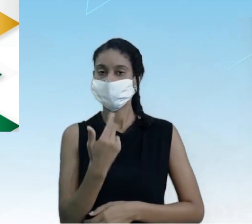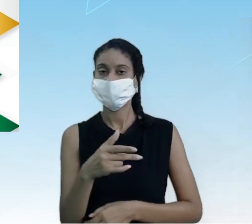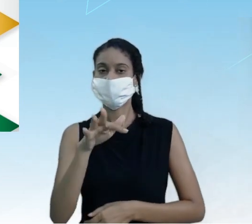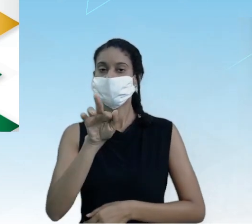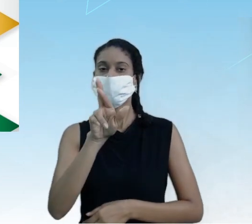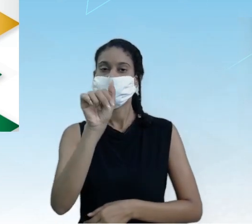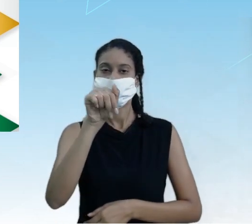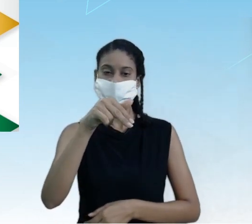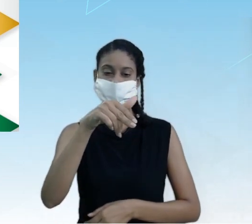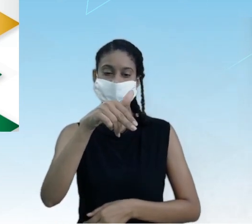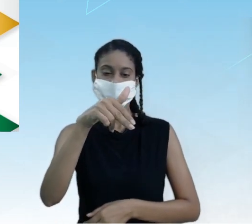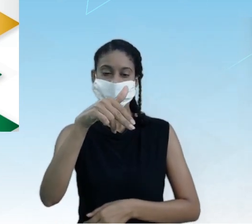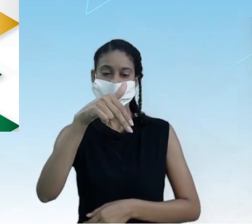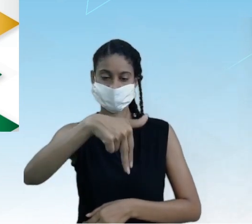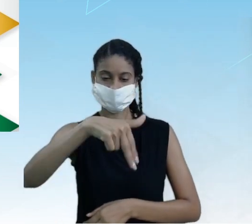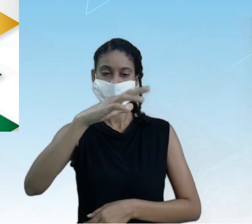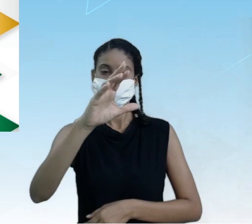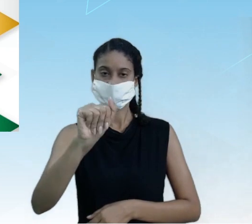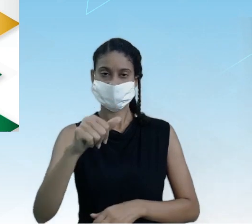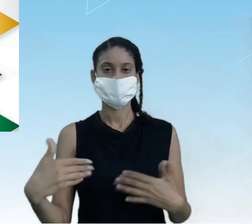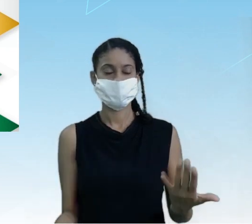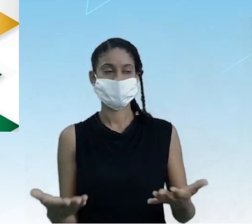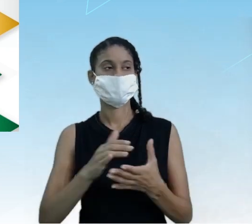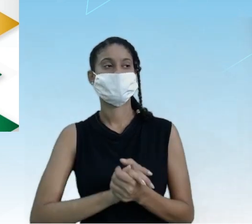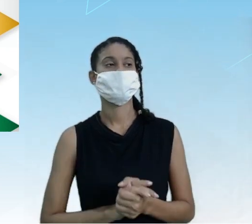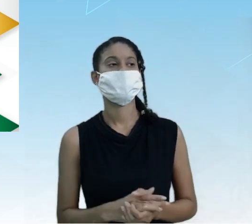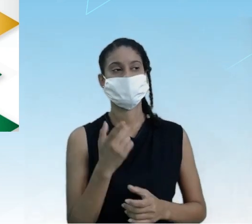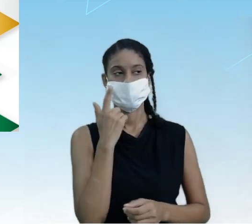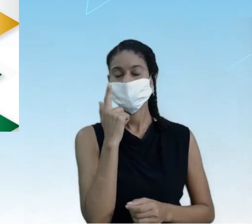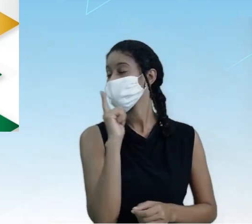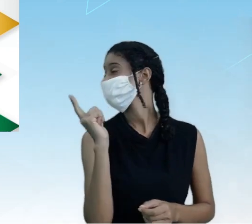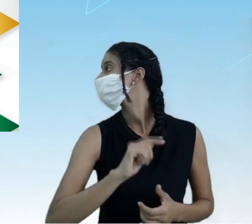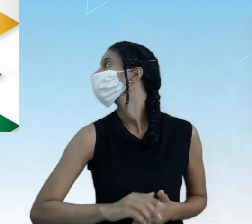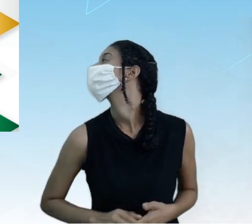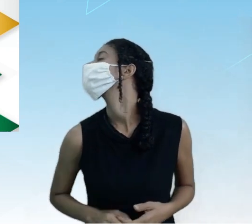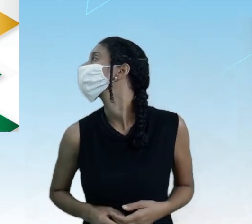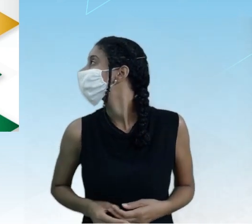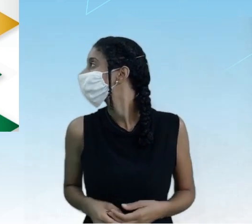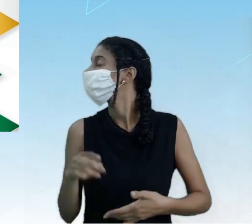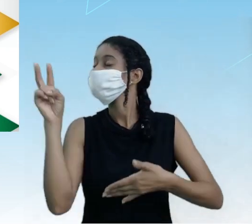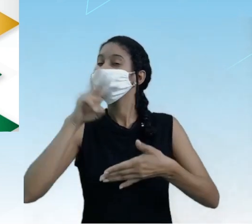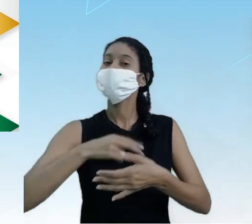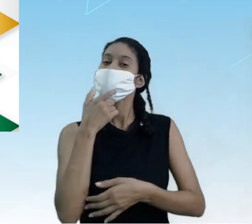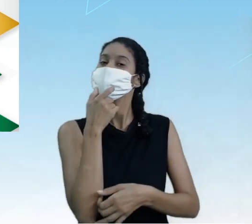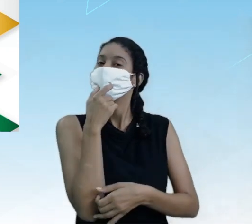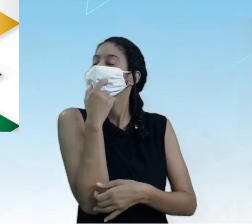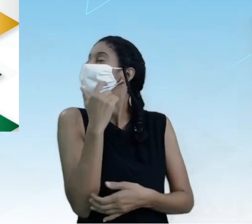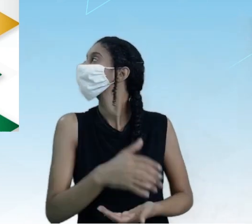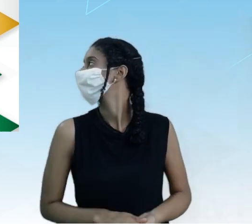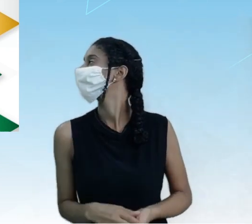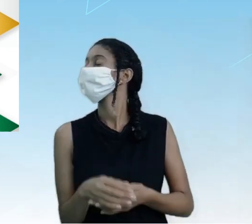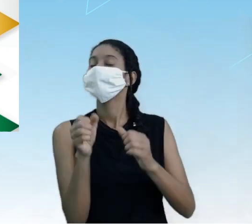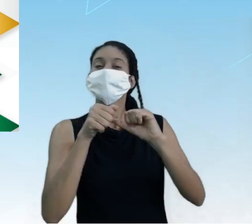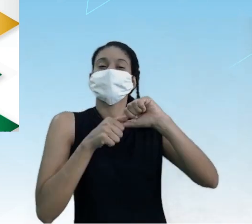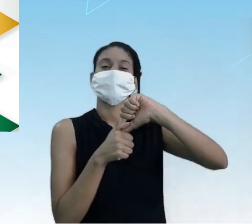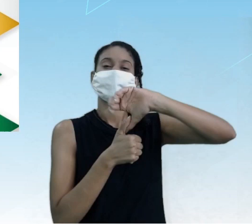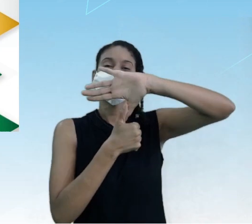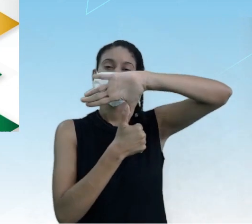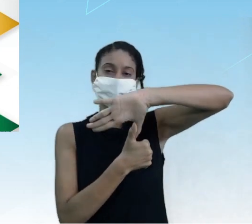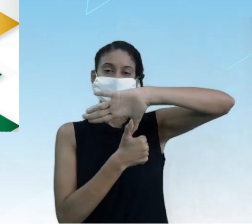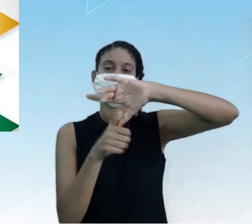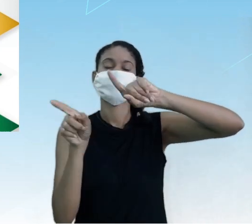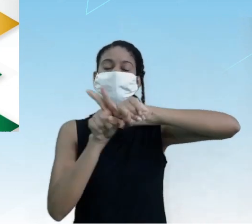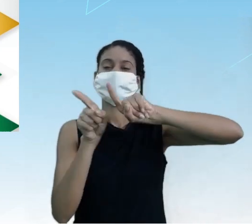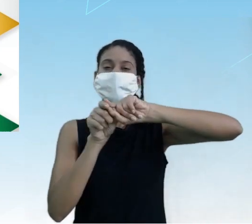lá. Então, olha só, English language in North and Central America, América do Norte e na